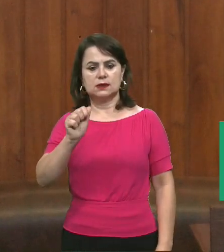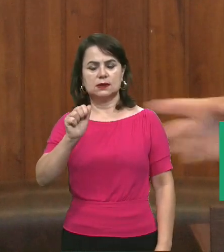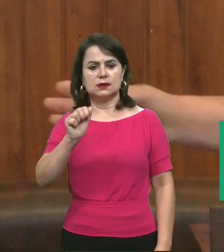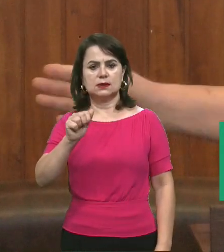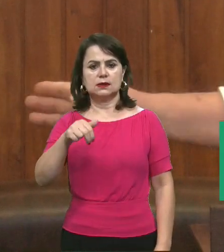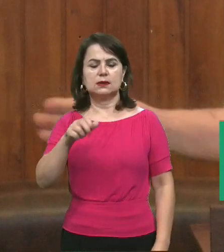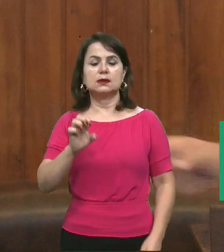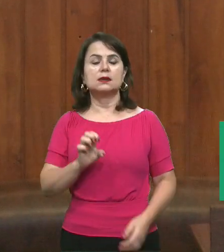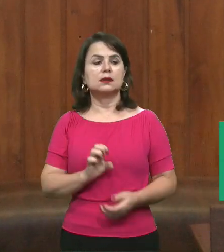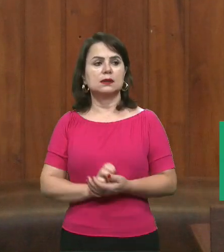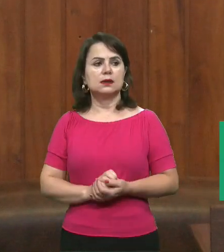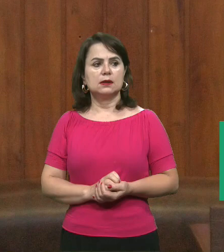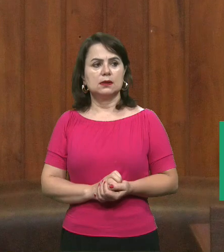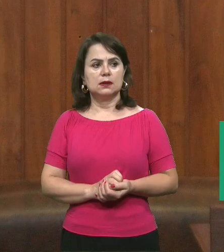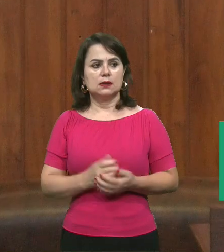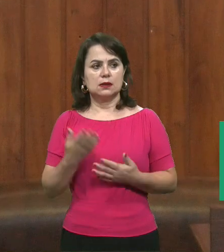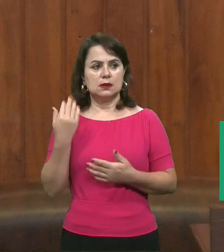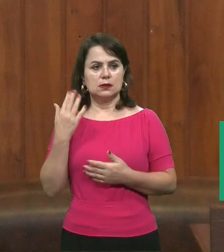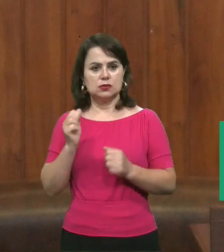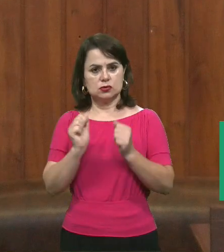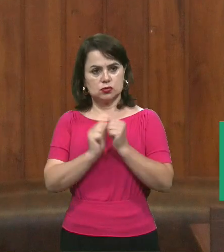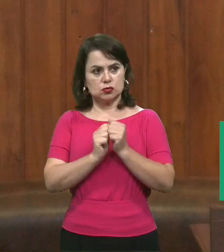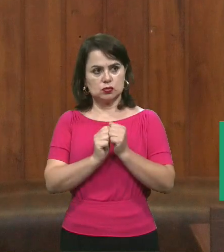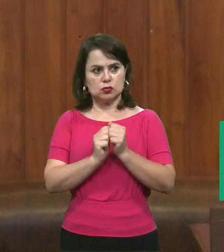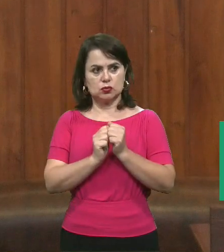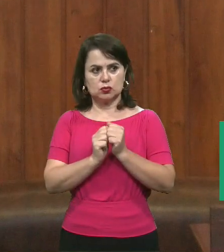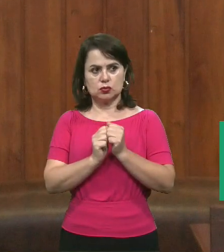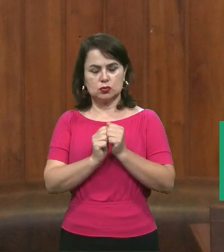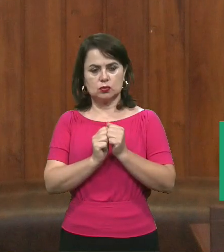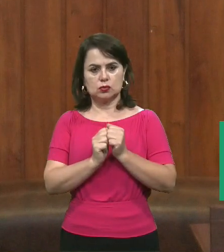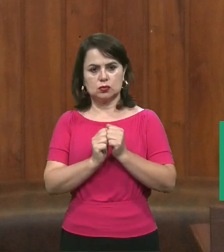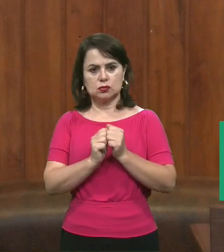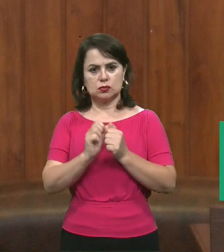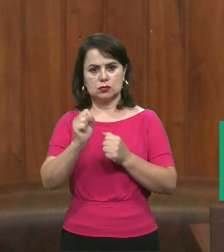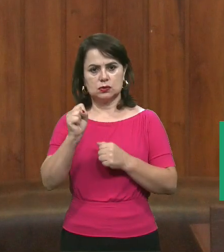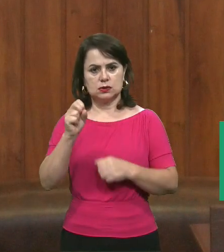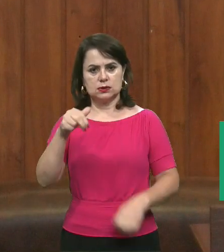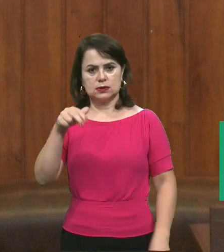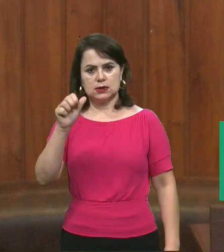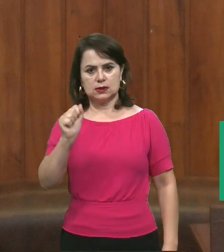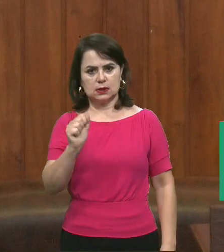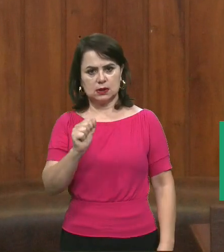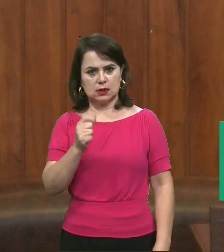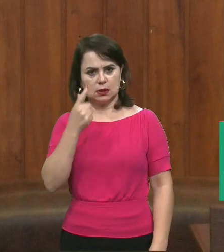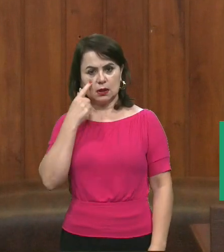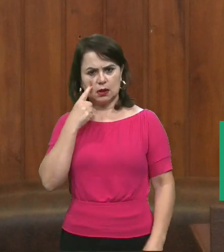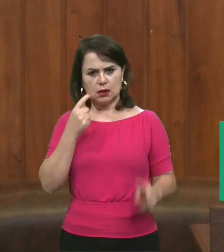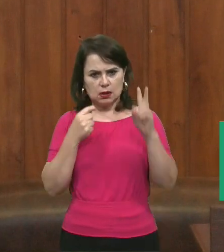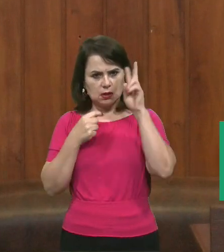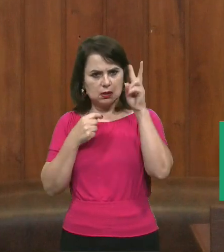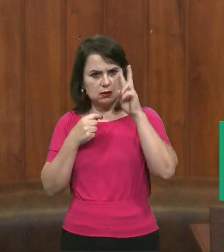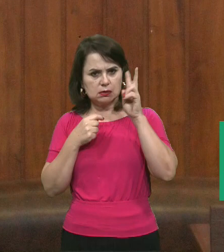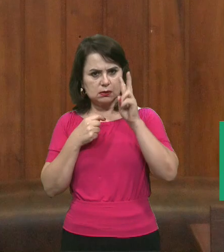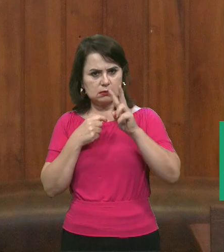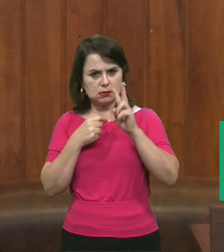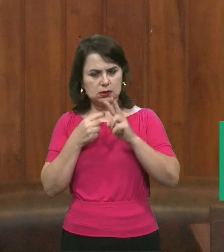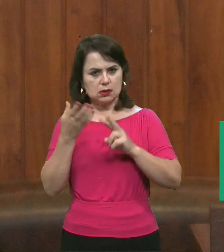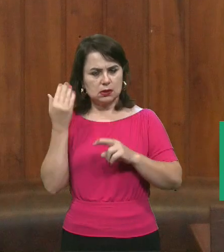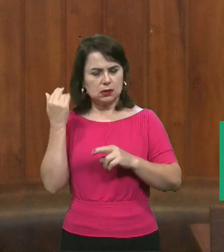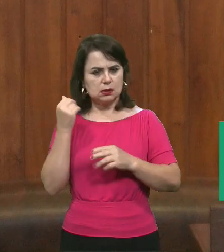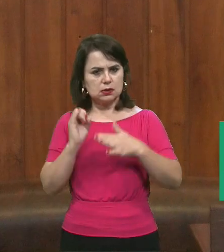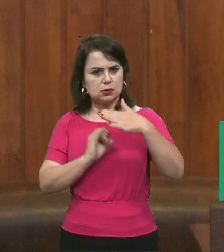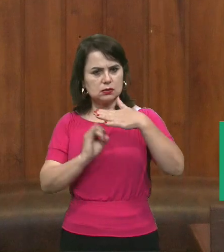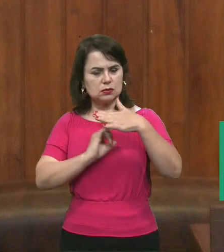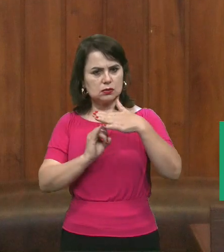presente. Camarinha esteve lá. Lembra disso, Camarinha? Viviane Senna. Unicef, né? Não, do Instituto Ayrton